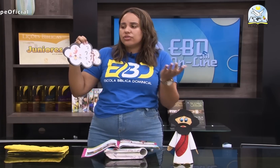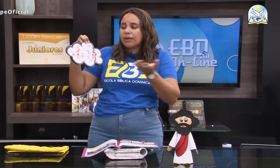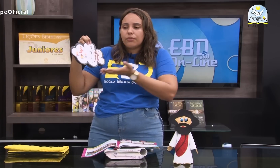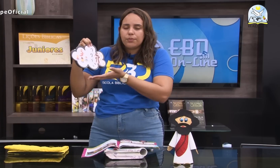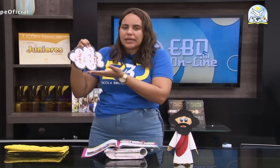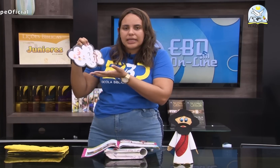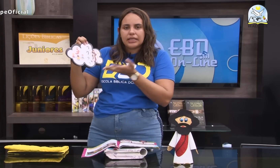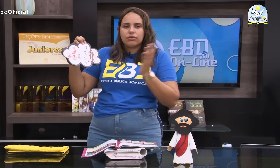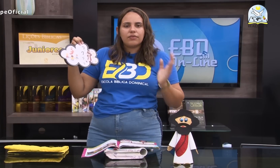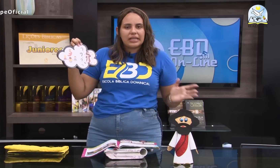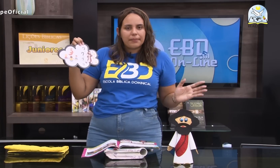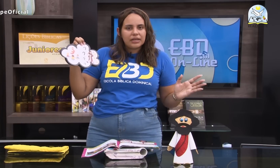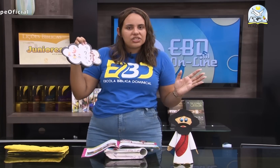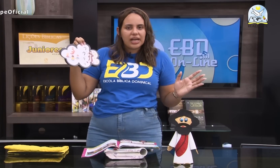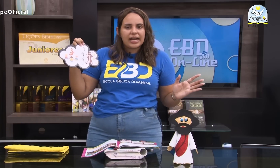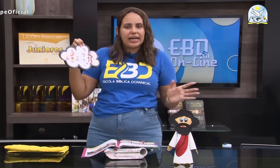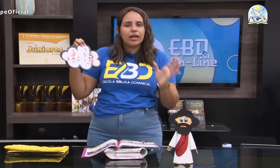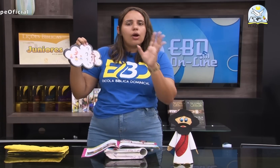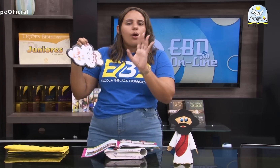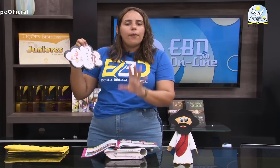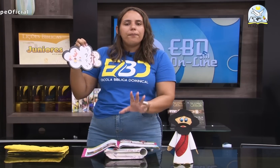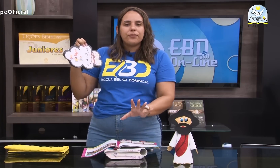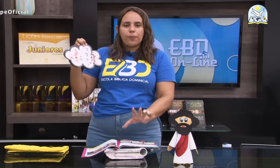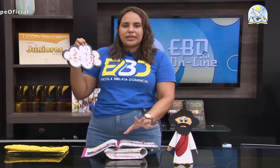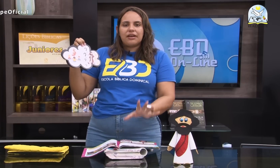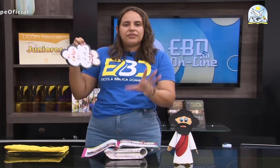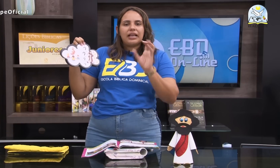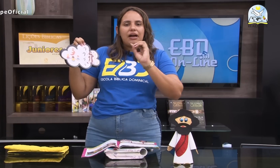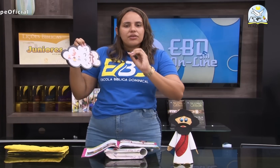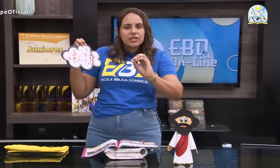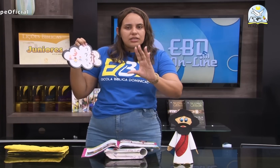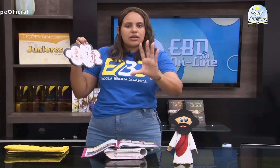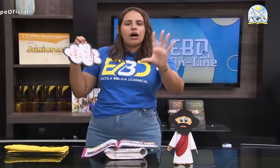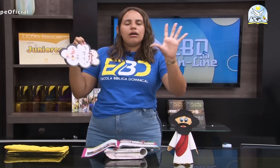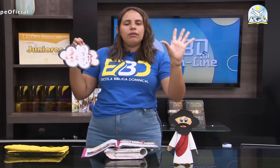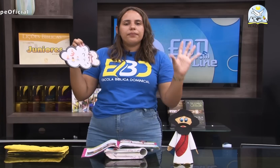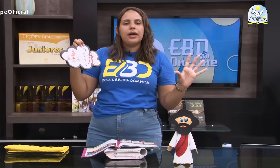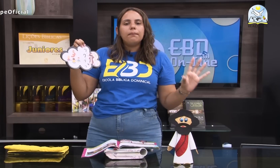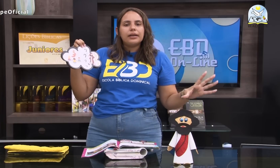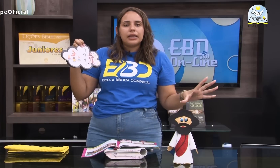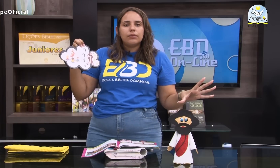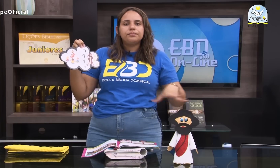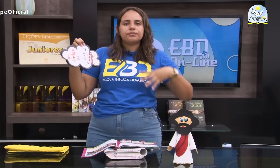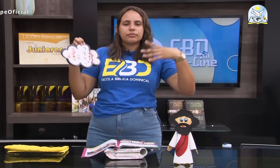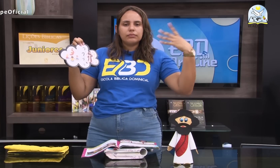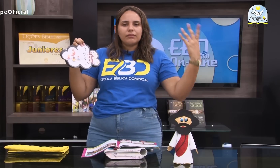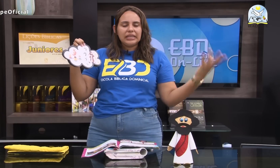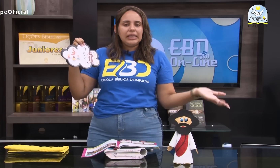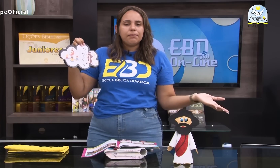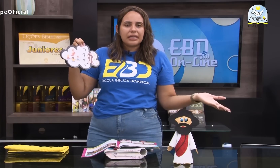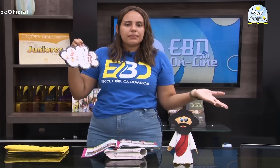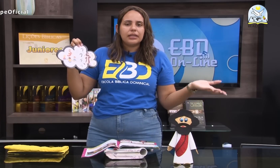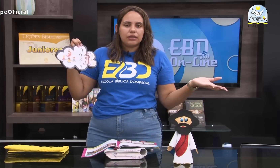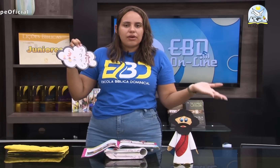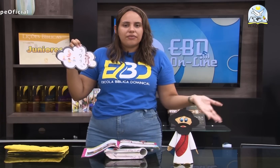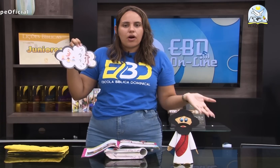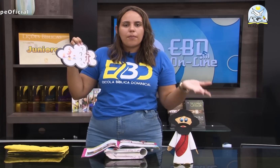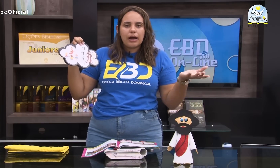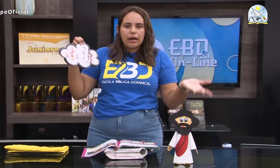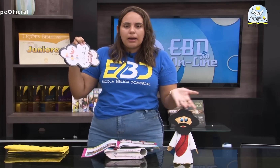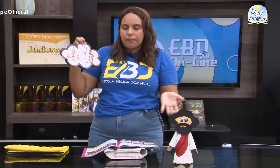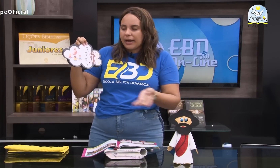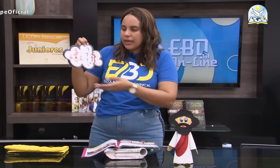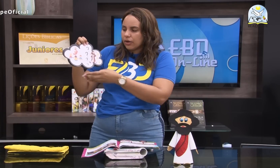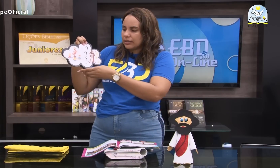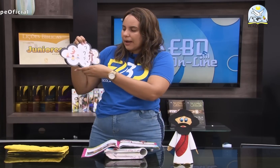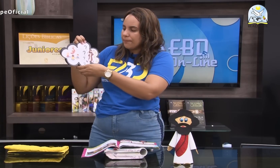muitos alunos, está muito pequenininho, não vai dar para eles enxergarem. O PDF está lá, vocês só ampliam e imprimem de uma